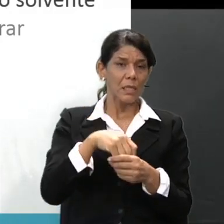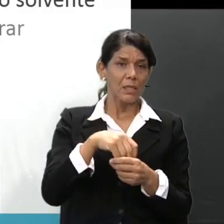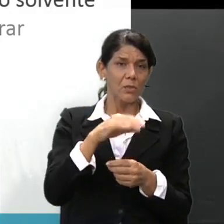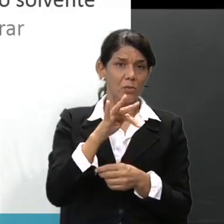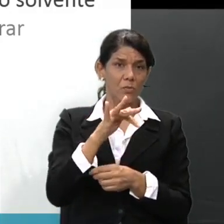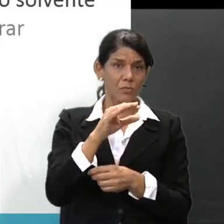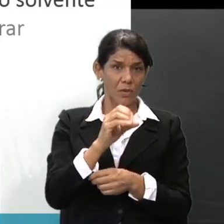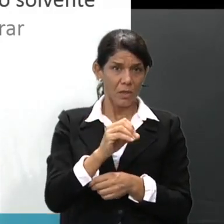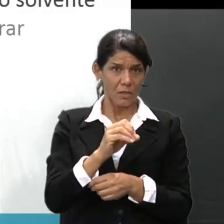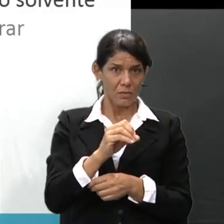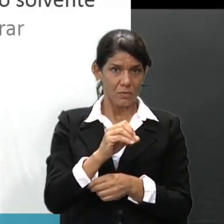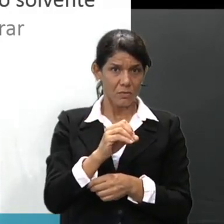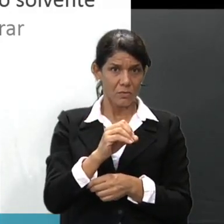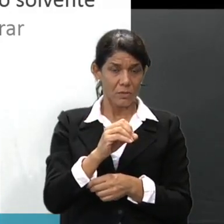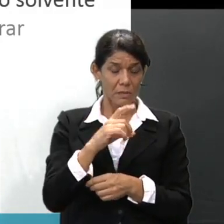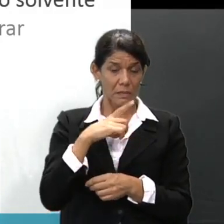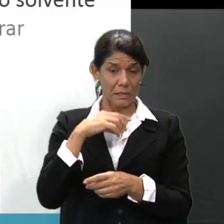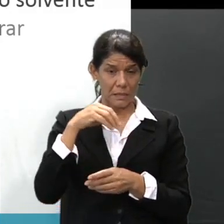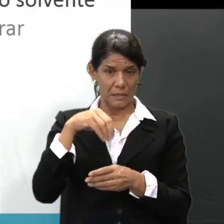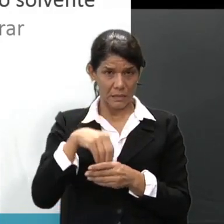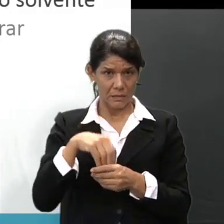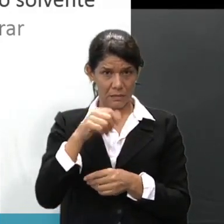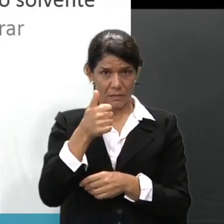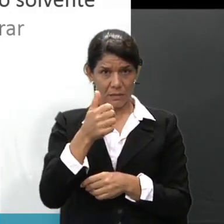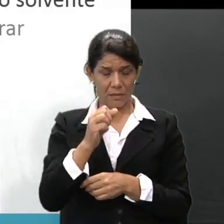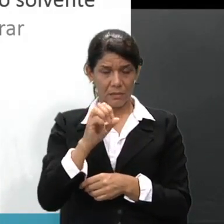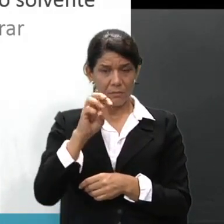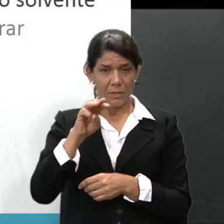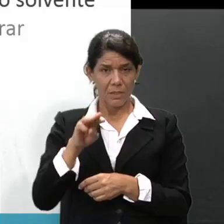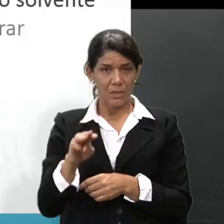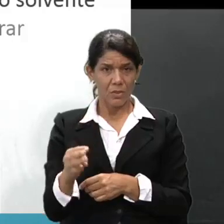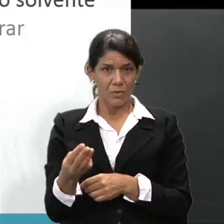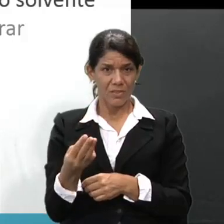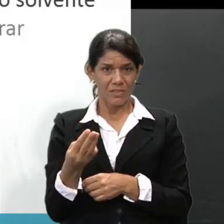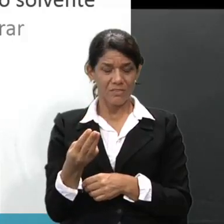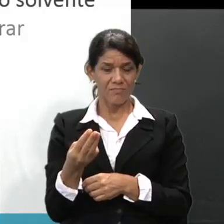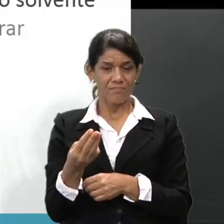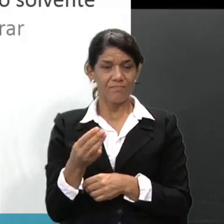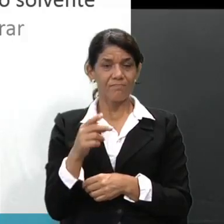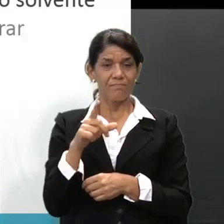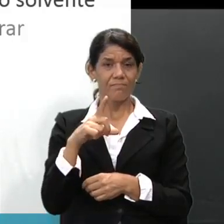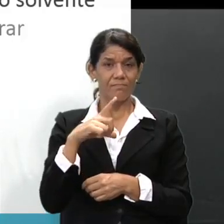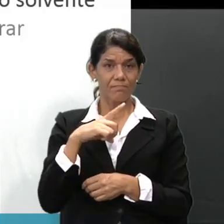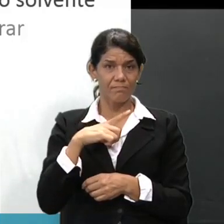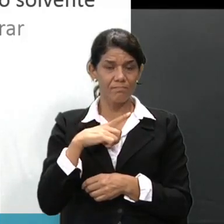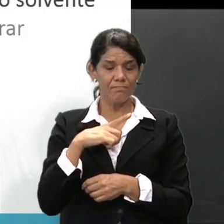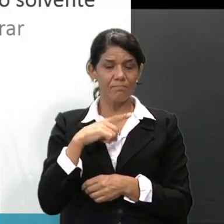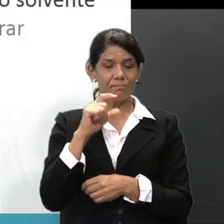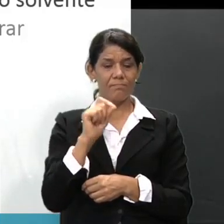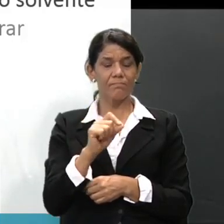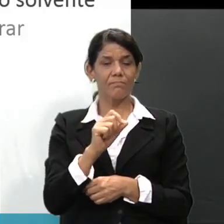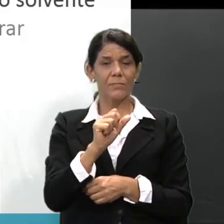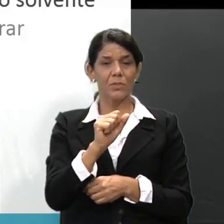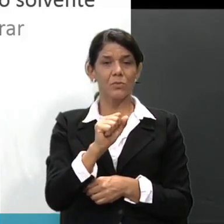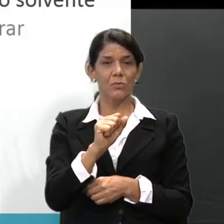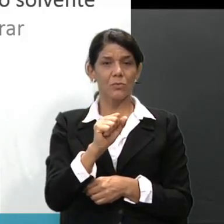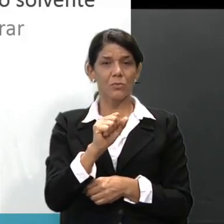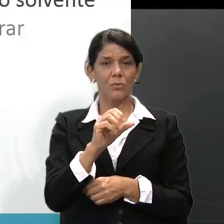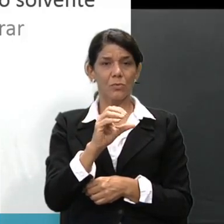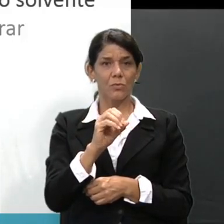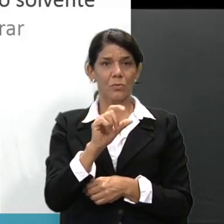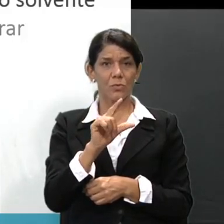frasco ampola, que contém 10 milhões de unidades, eu vou ter, além do